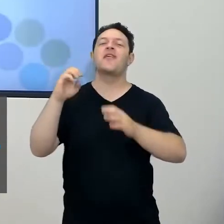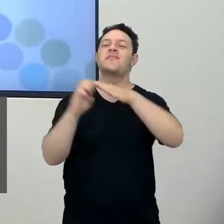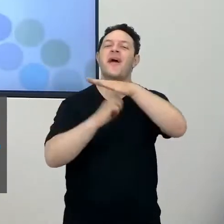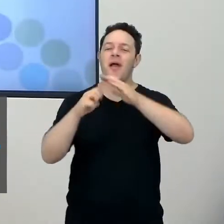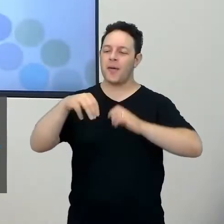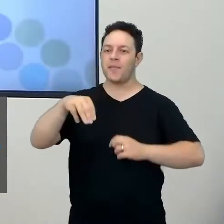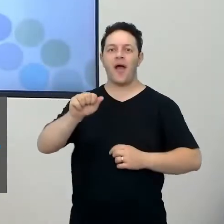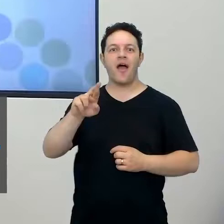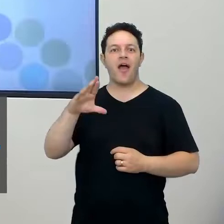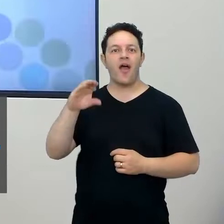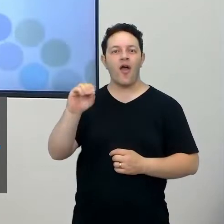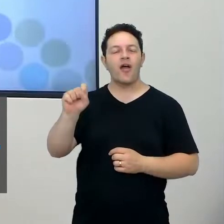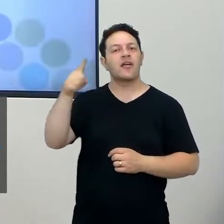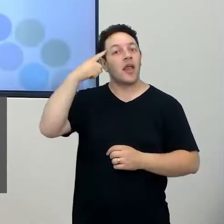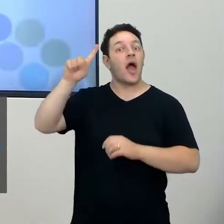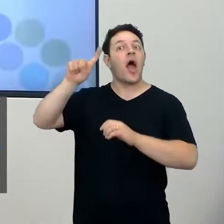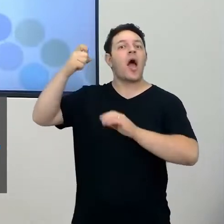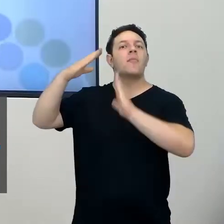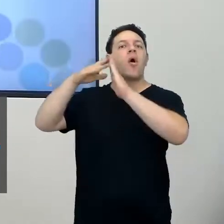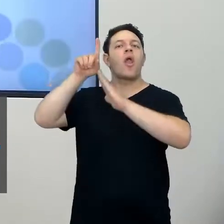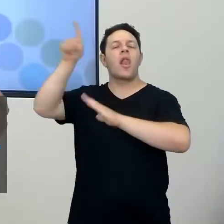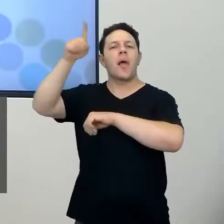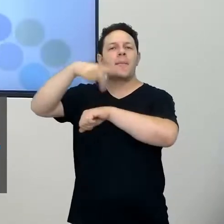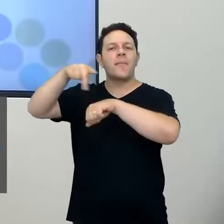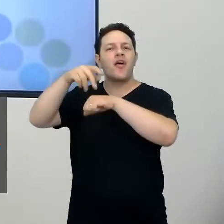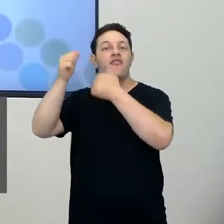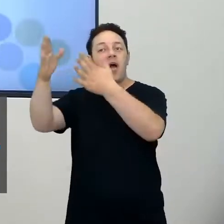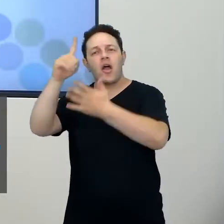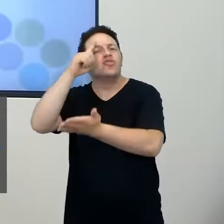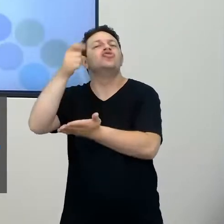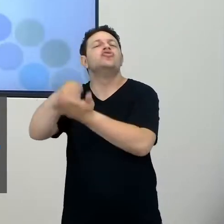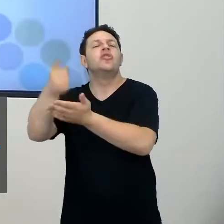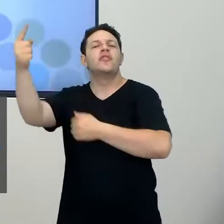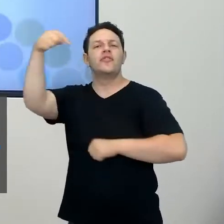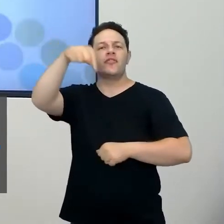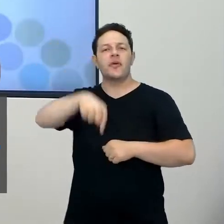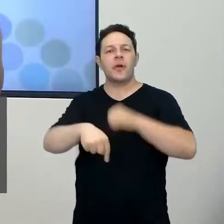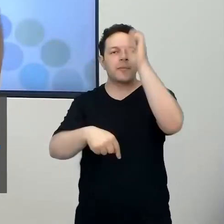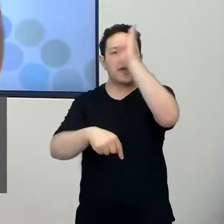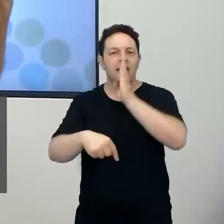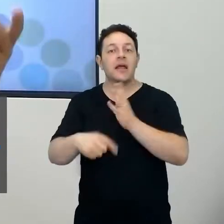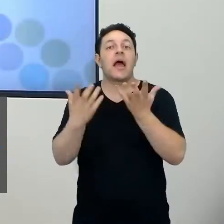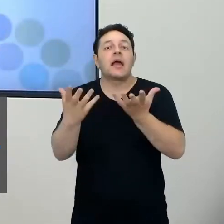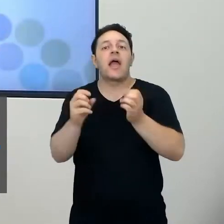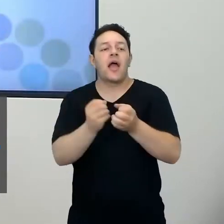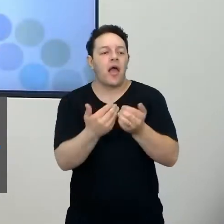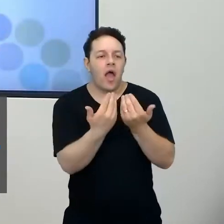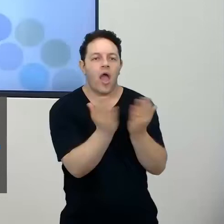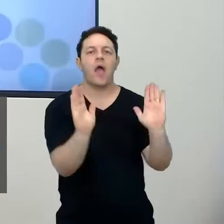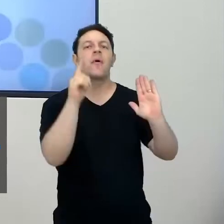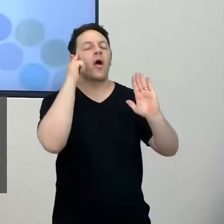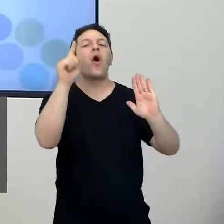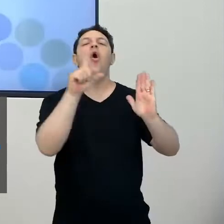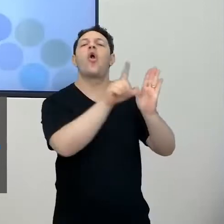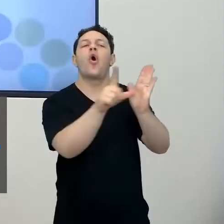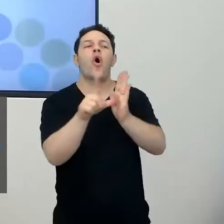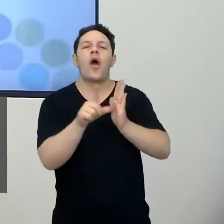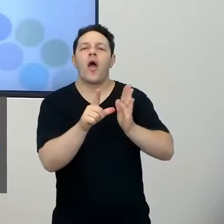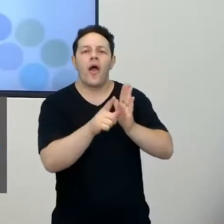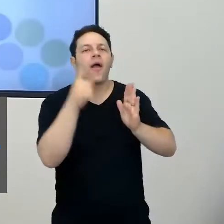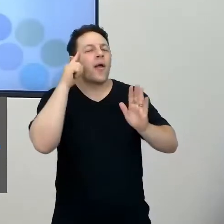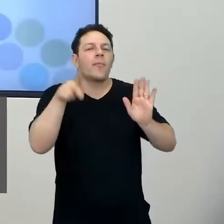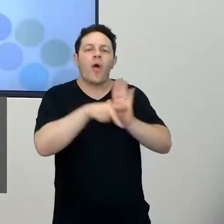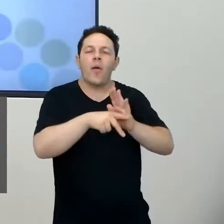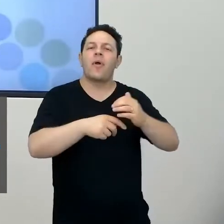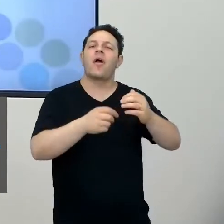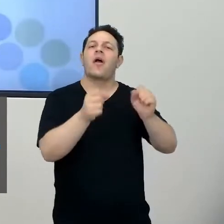estava morando lá no exterior e decidiu voltar para o Brasil e abrir uma loja de imóveis, e a gente já percebeu que o negócio não